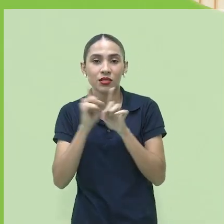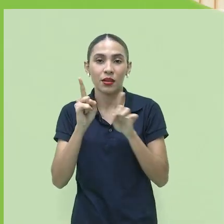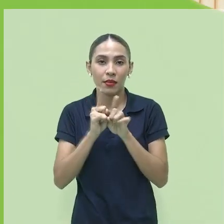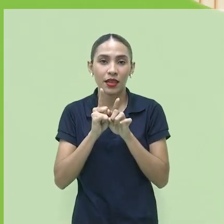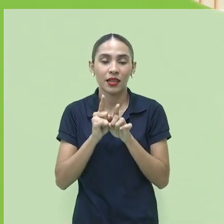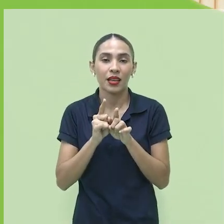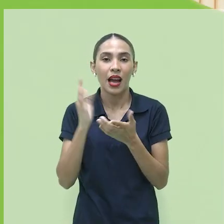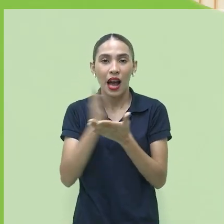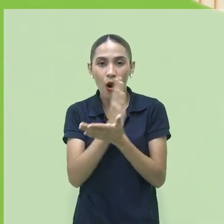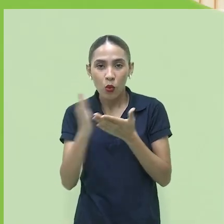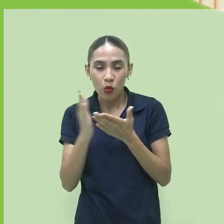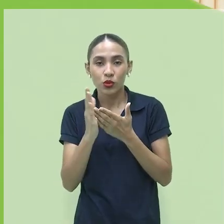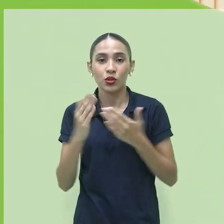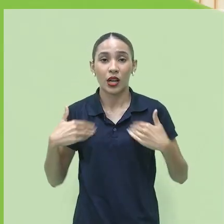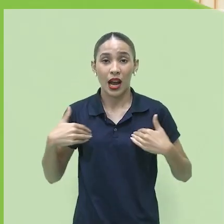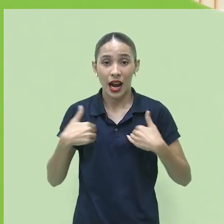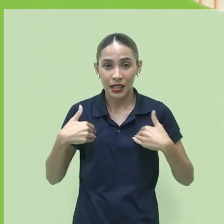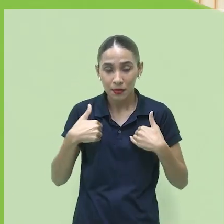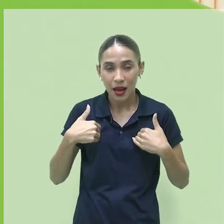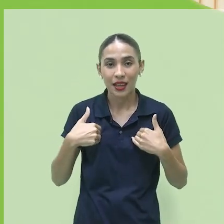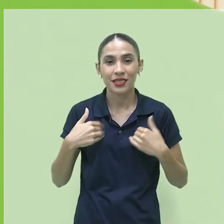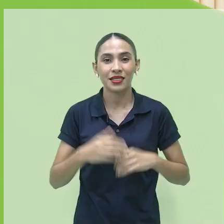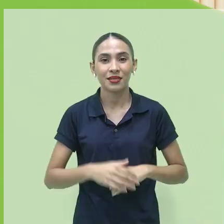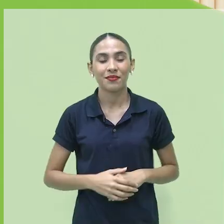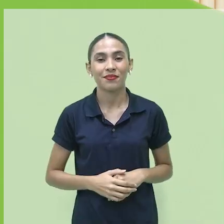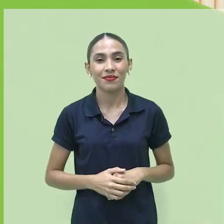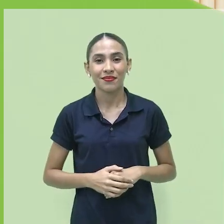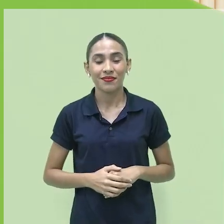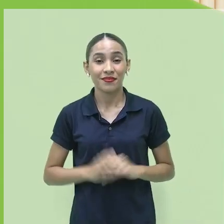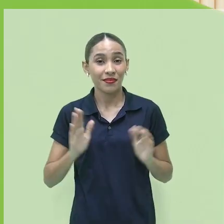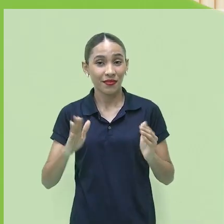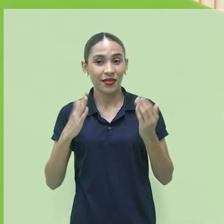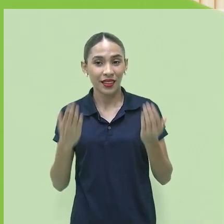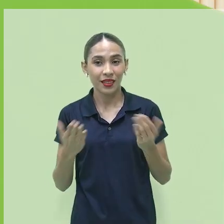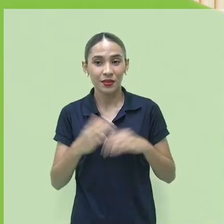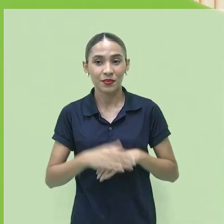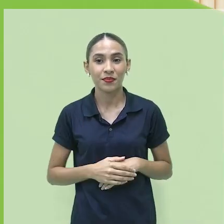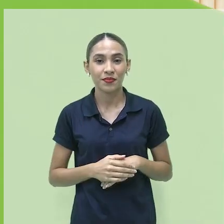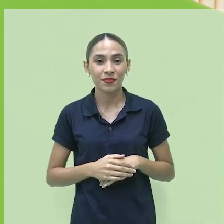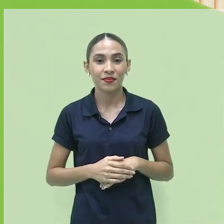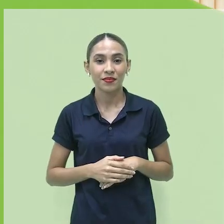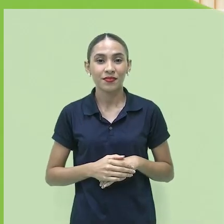semelhança entre determinados indivíduos, né, que são esses marsupiais.